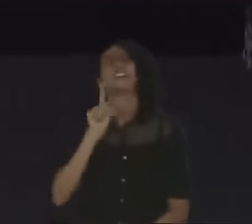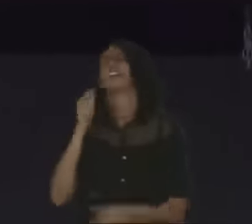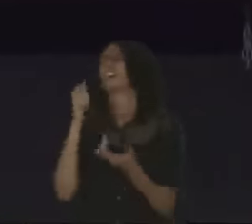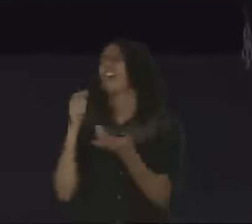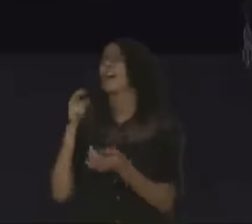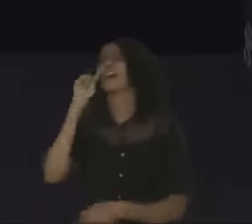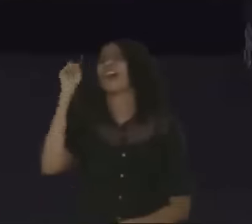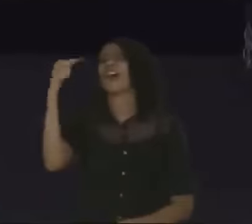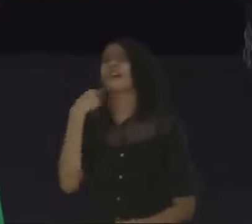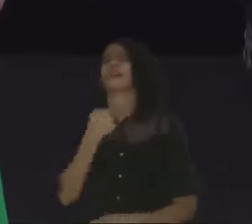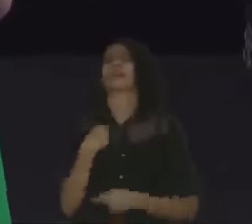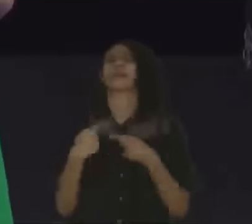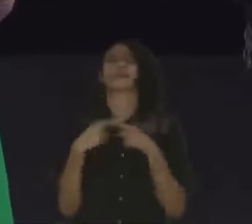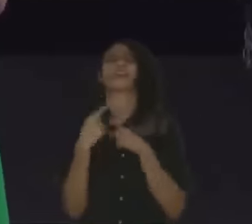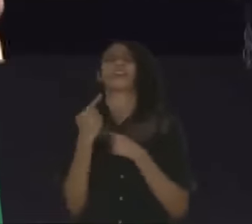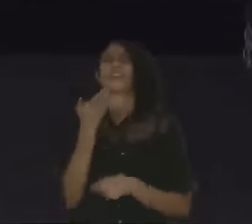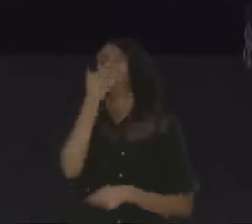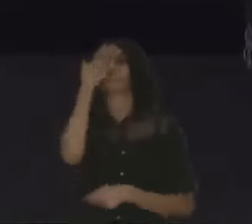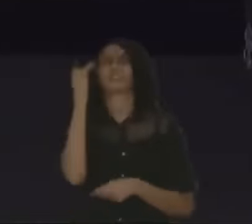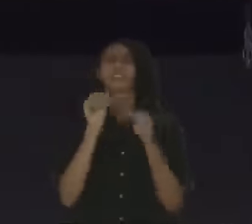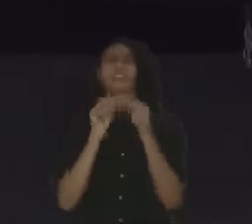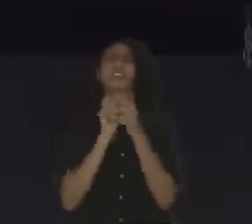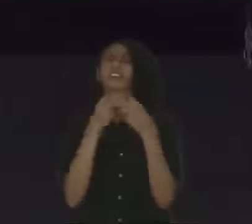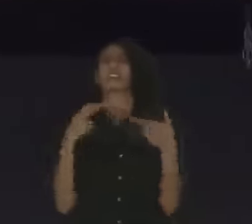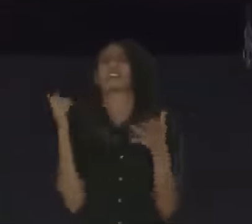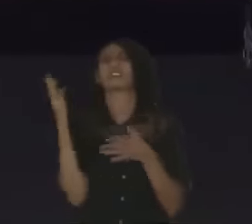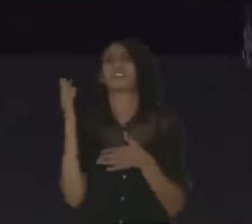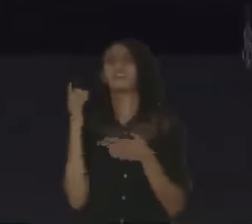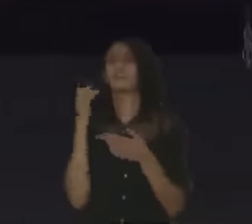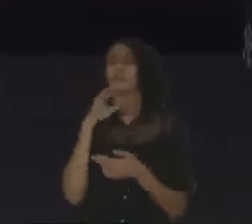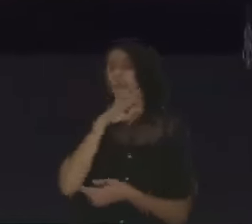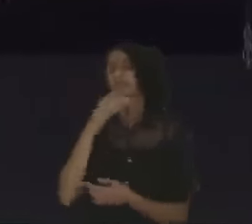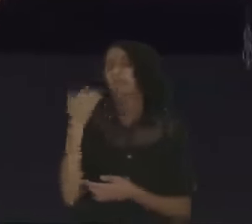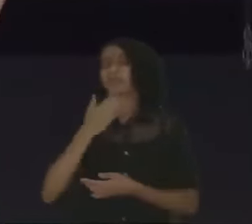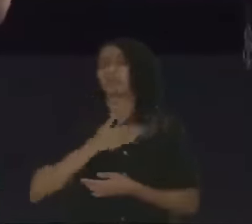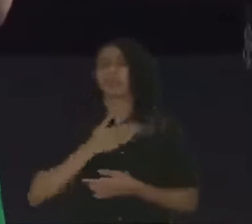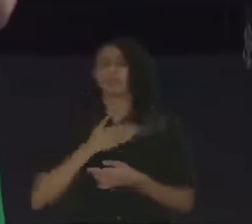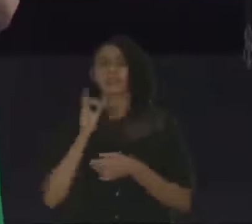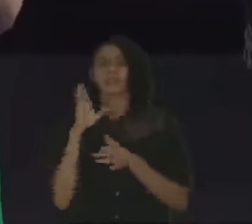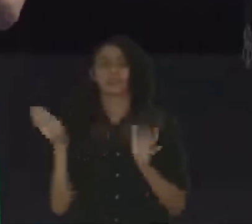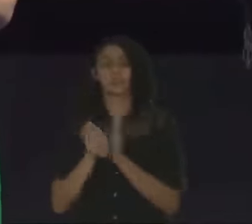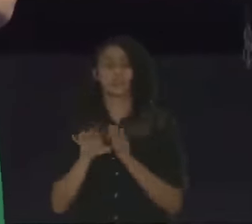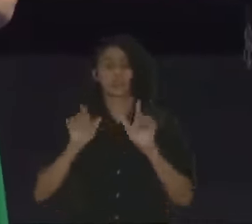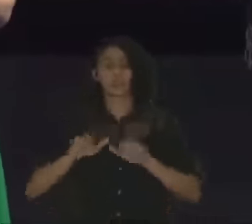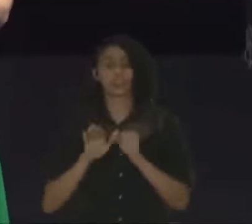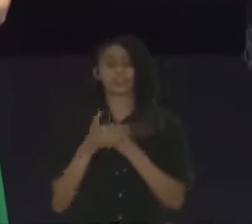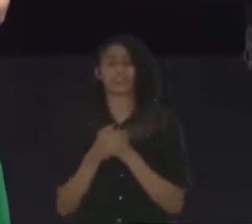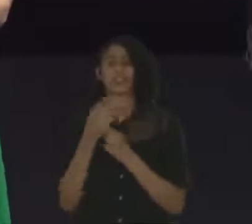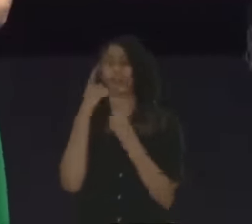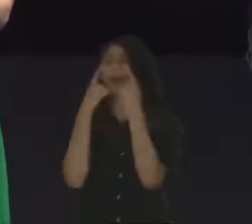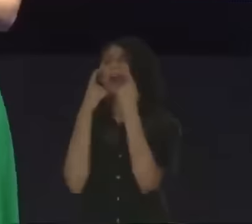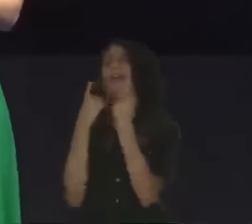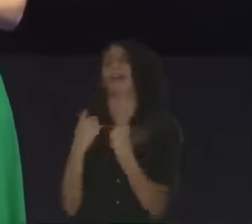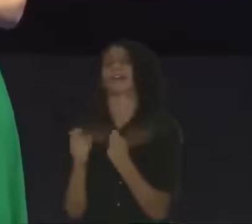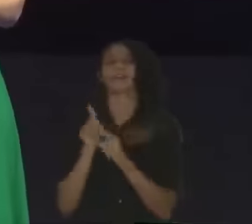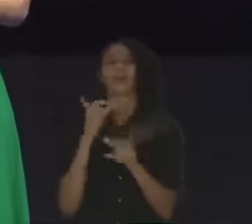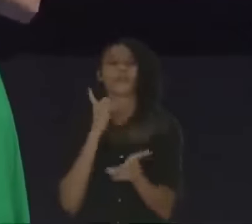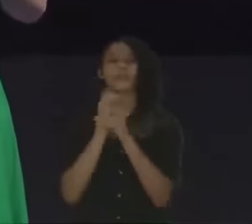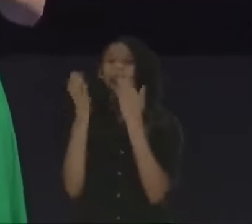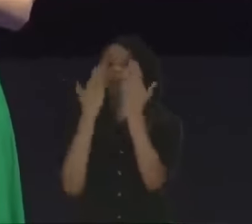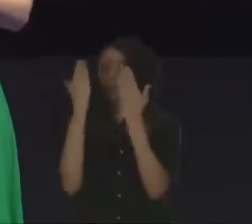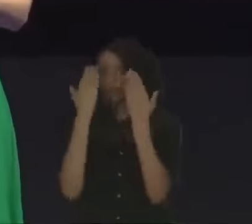Deus pulando se levantou contra mim tem gente que só chega no lugar secreto para chorar deixa eu te dizer Lugar Secreto não é um encontro com seu psicólogo Não